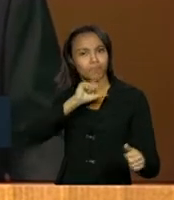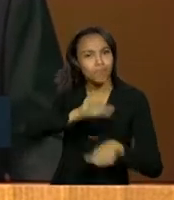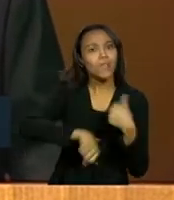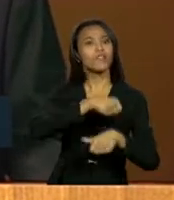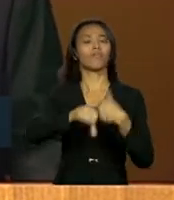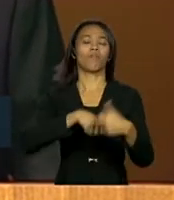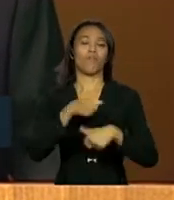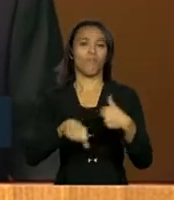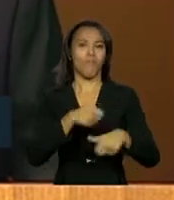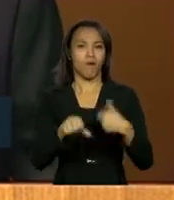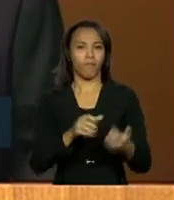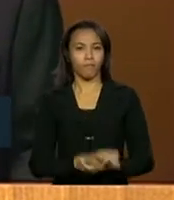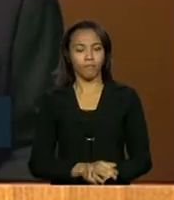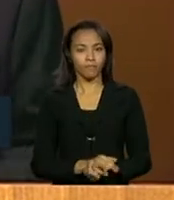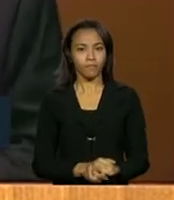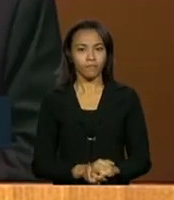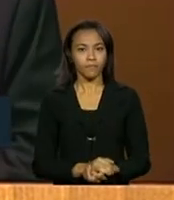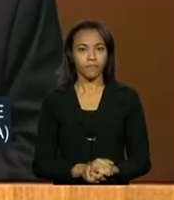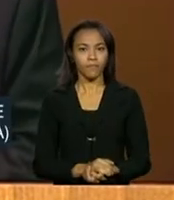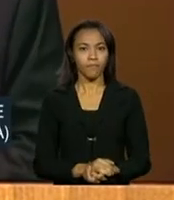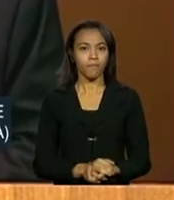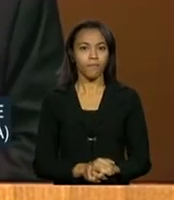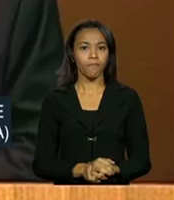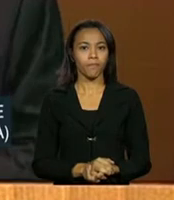um dos mais